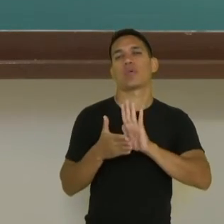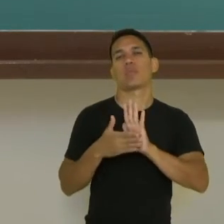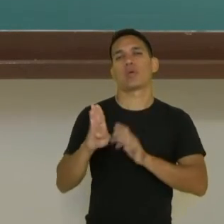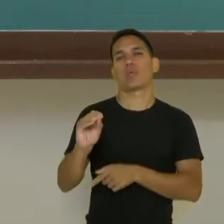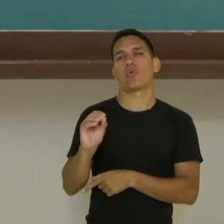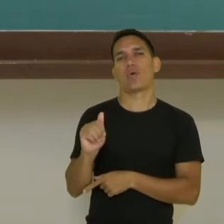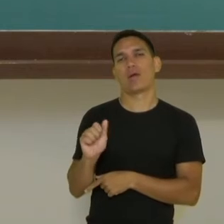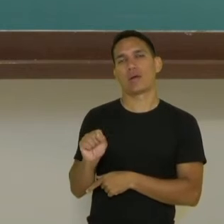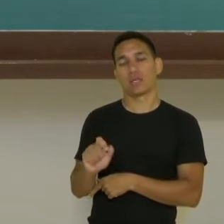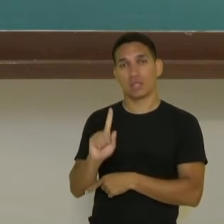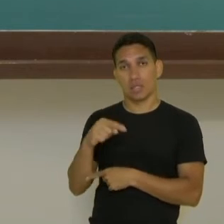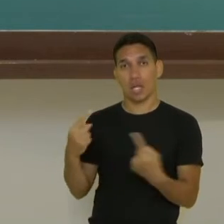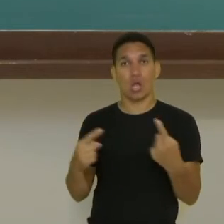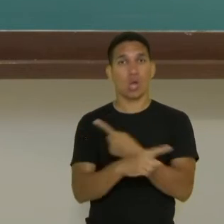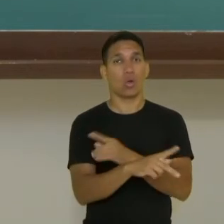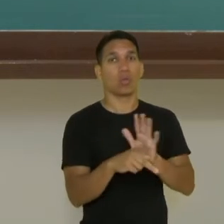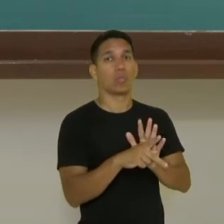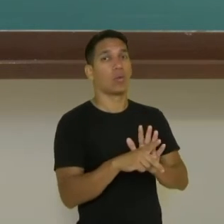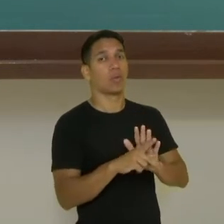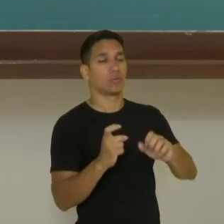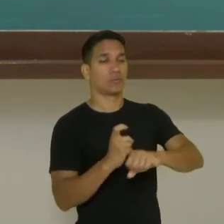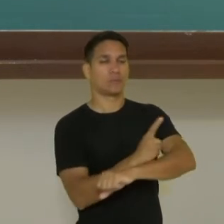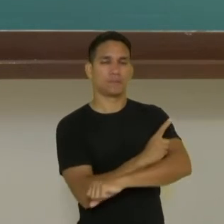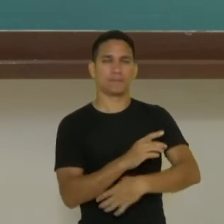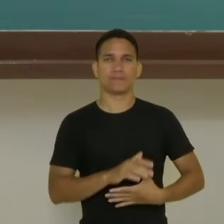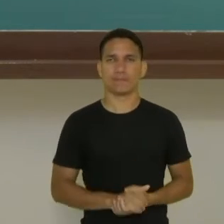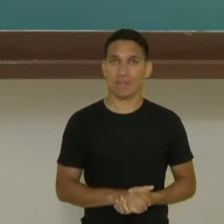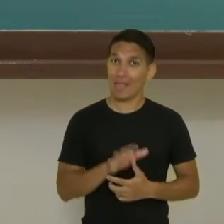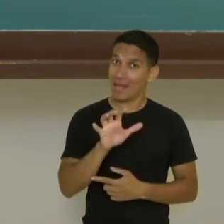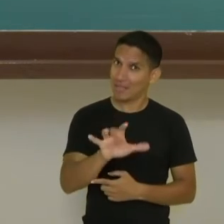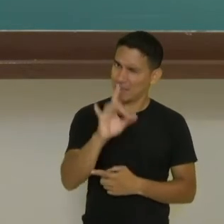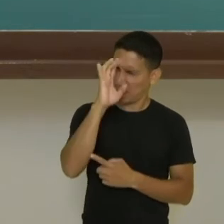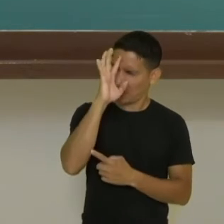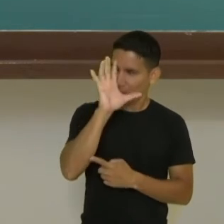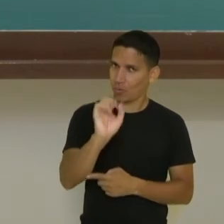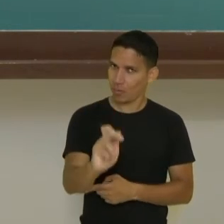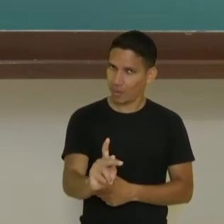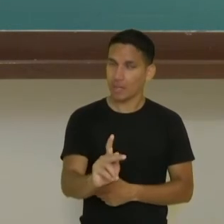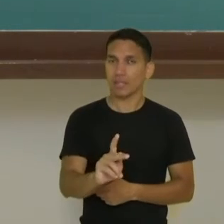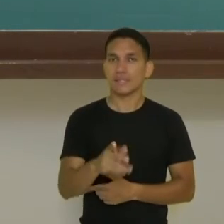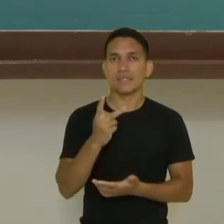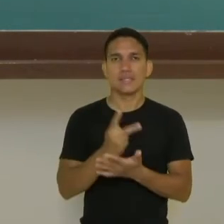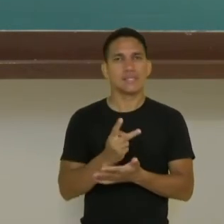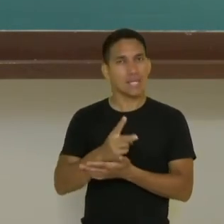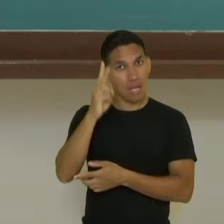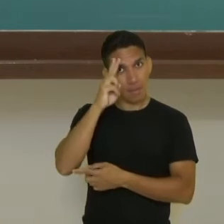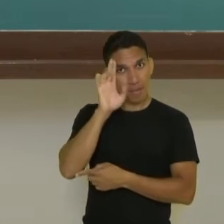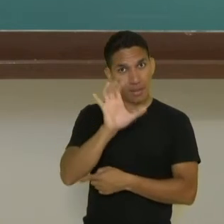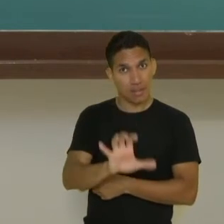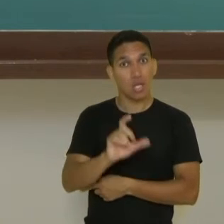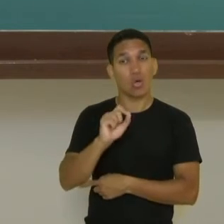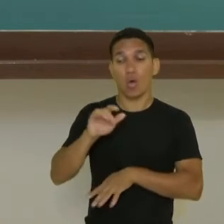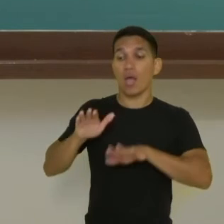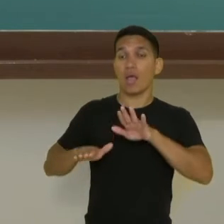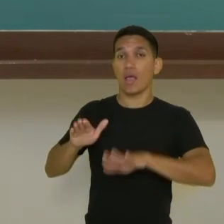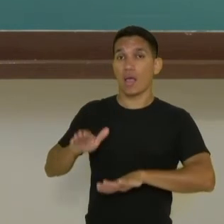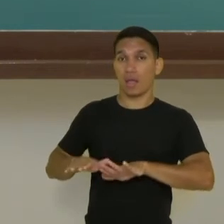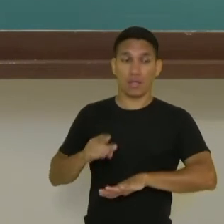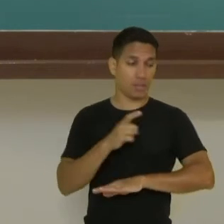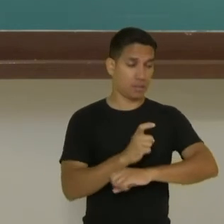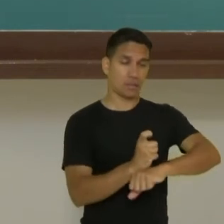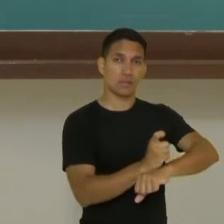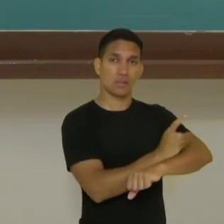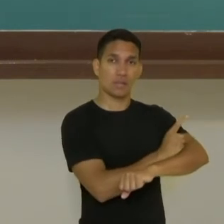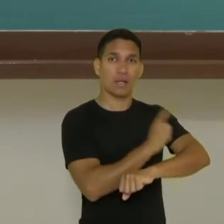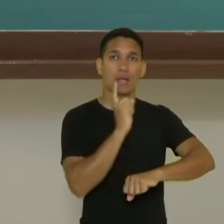se contrapondo ao ideal do evolucionismo. É aí que vocês têm que pensar. Então sempre recordem-se que relativismo e evolucionismo